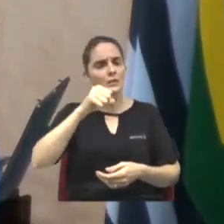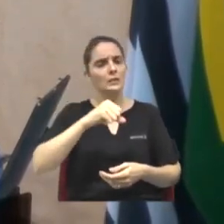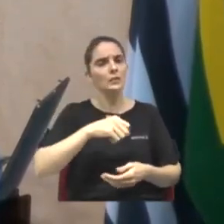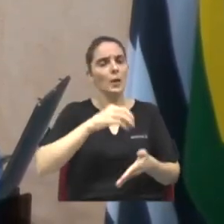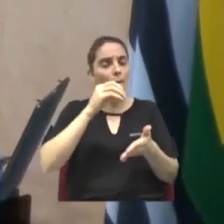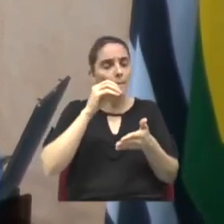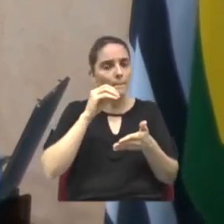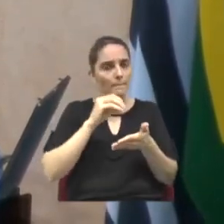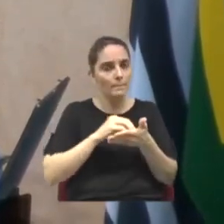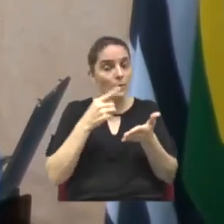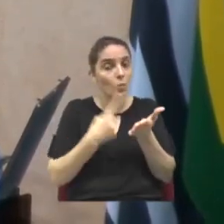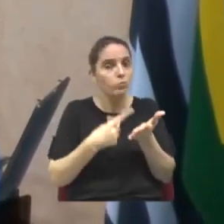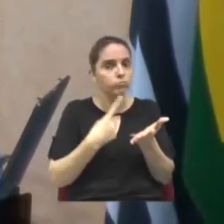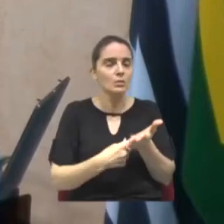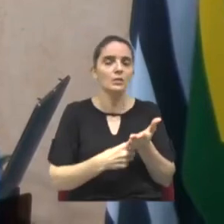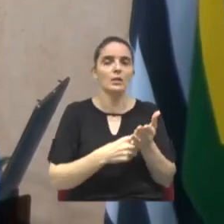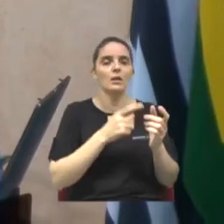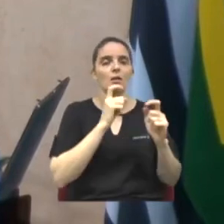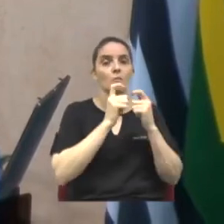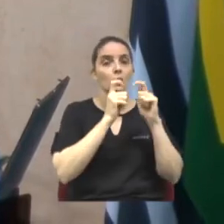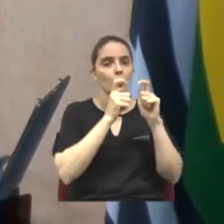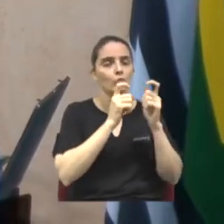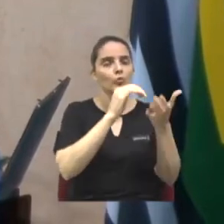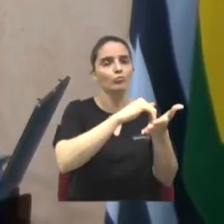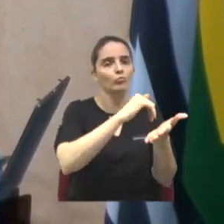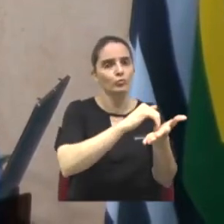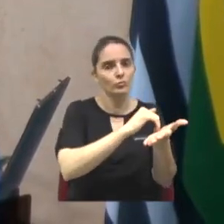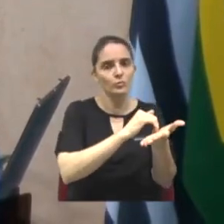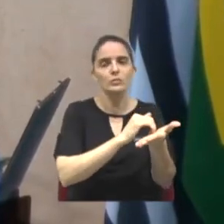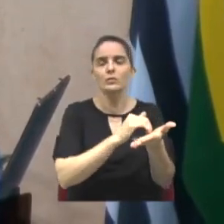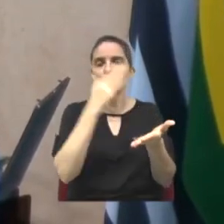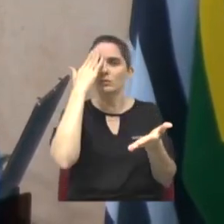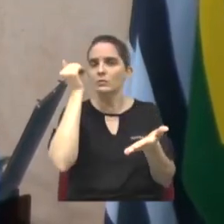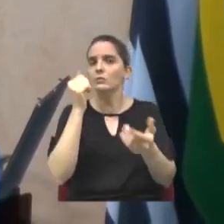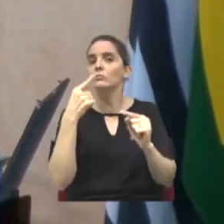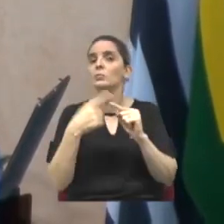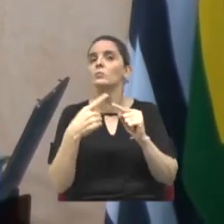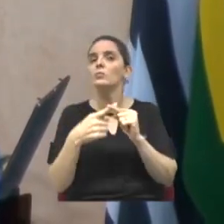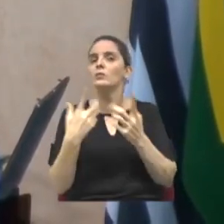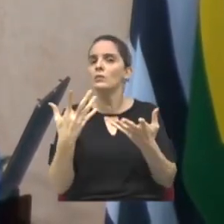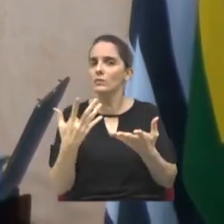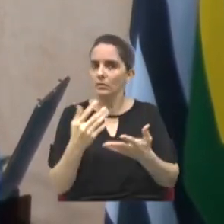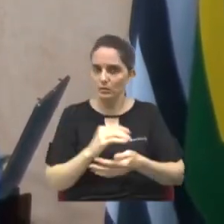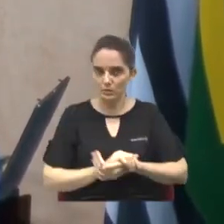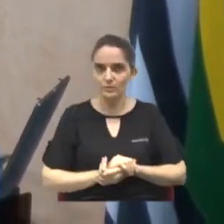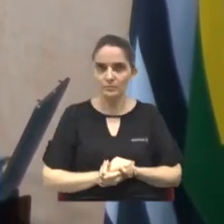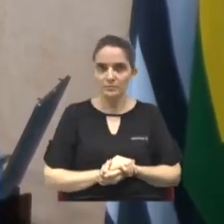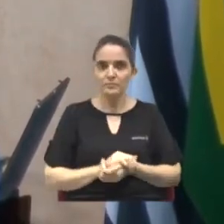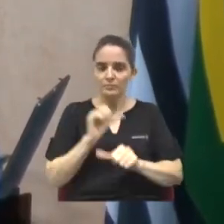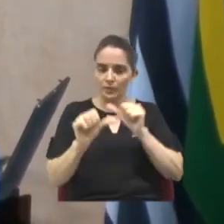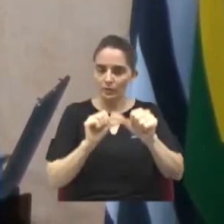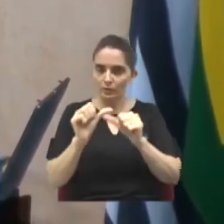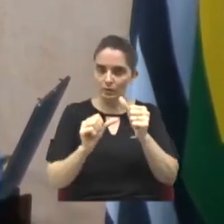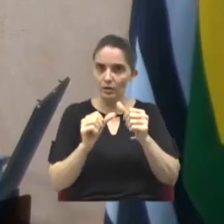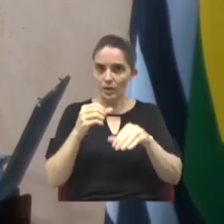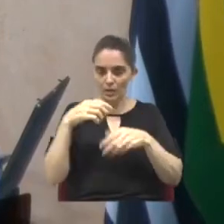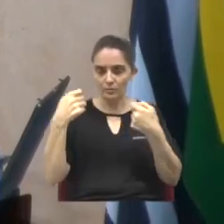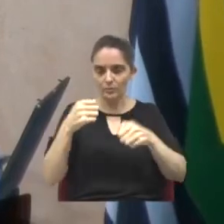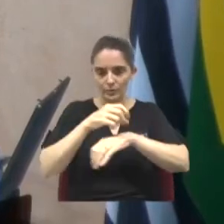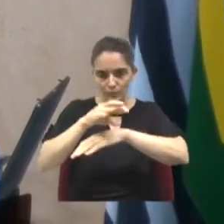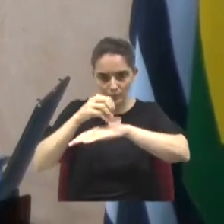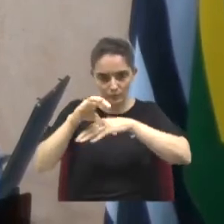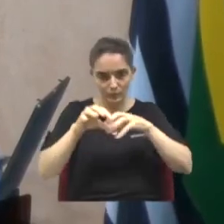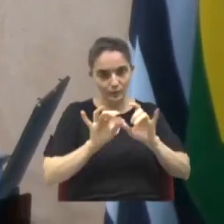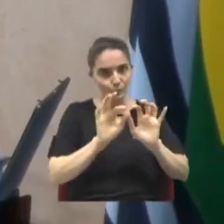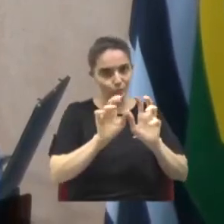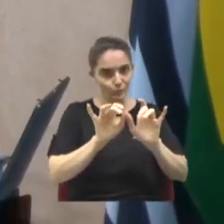secretário, bem como com o gabinete, para que seja modificada a forma como estão vindo essas informações até o site. Muito